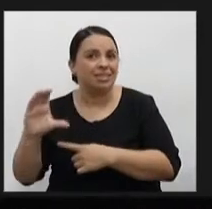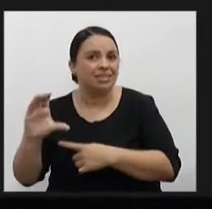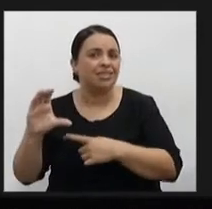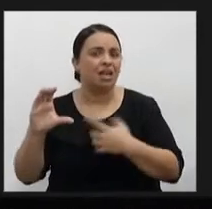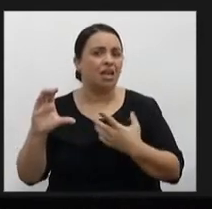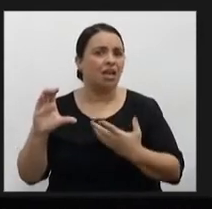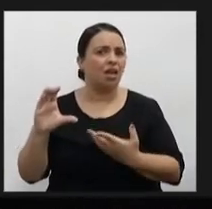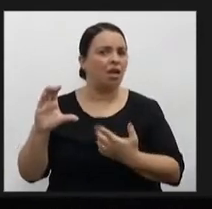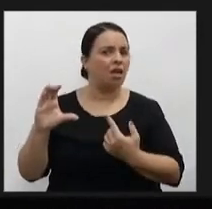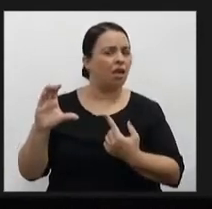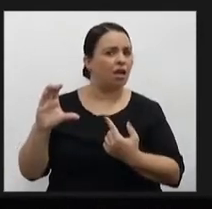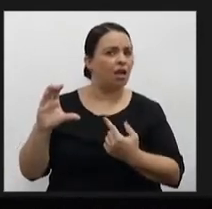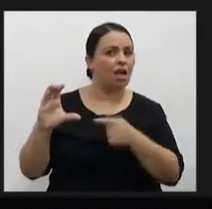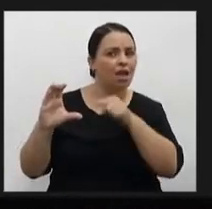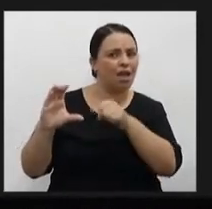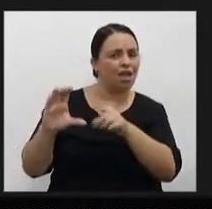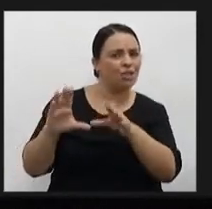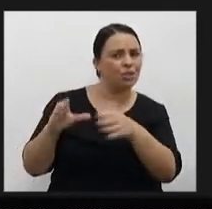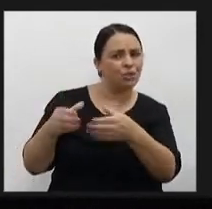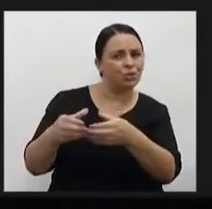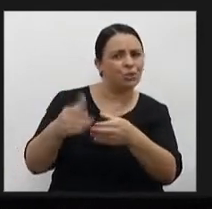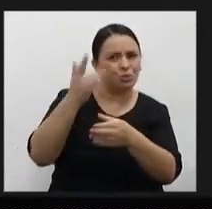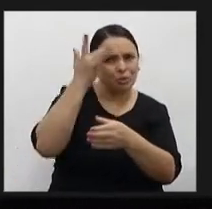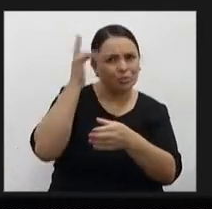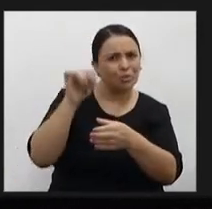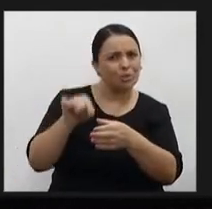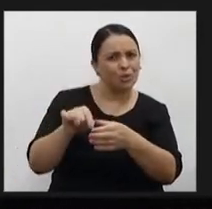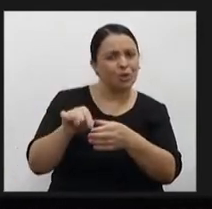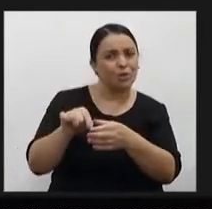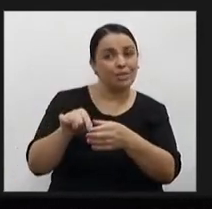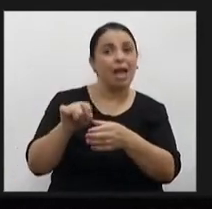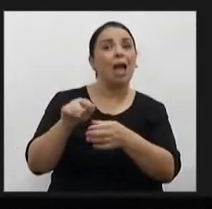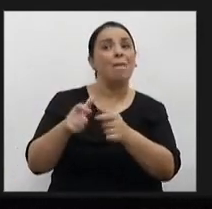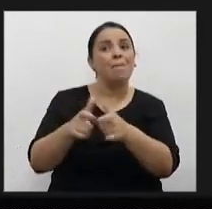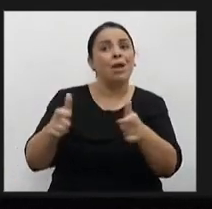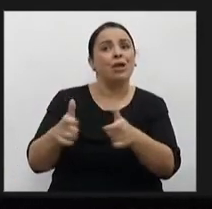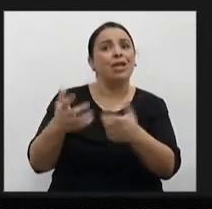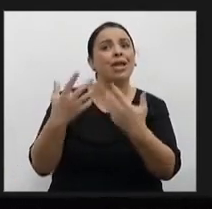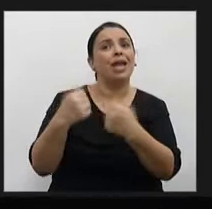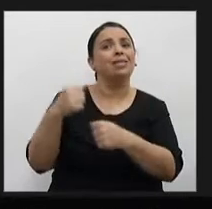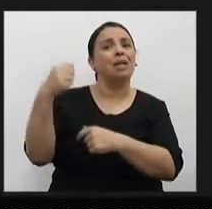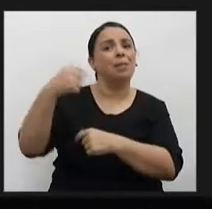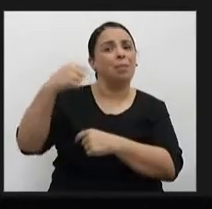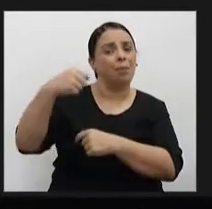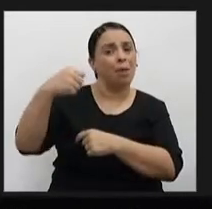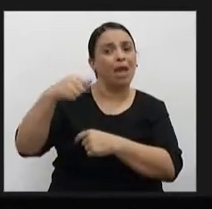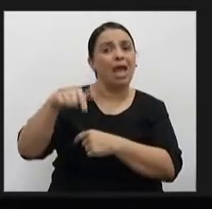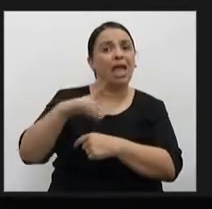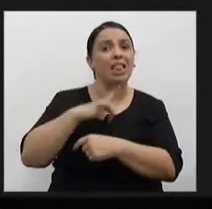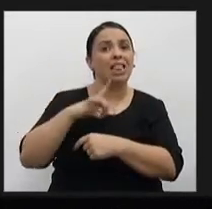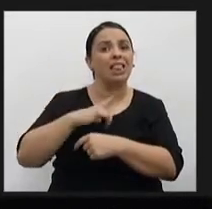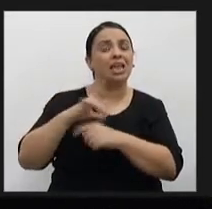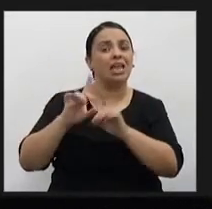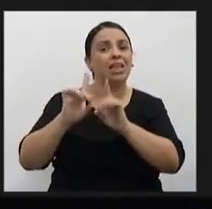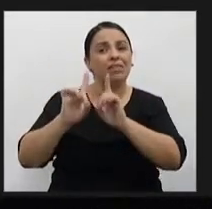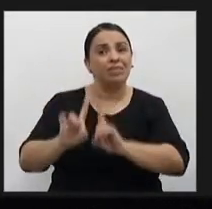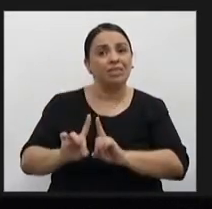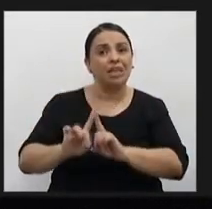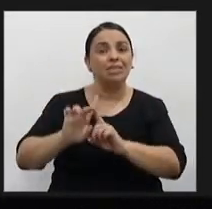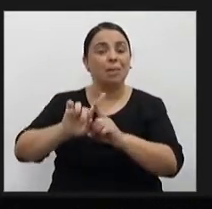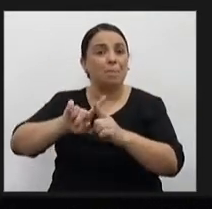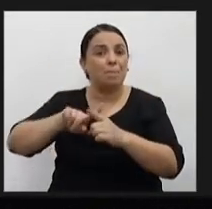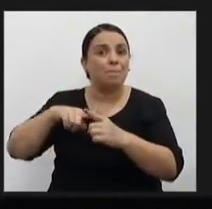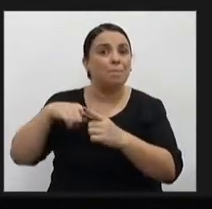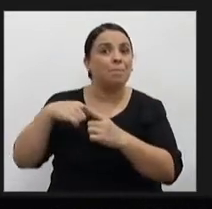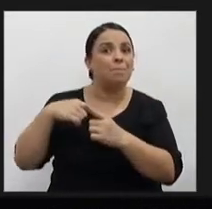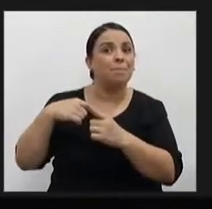sabido que a grande maioria das pessoas que recebem o BPC, elas têm a deficiência. Além da deficiência, elas não